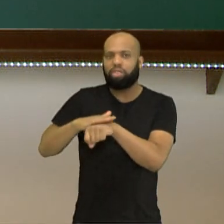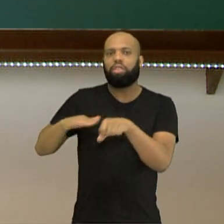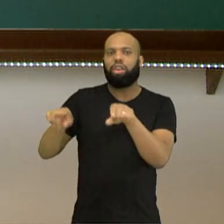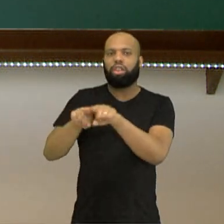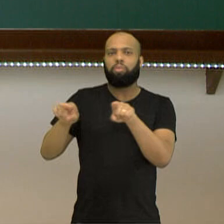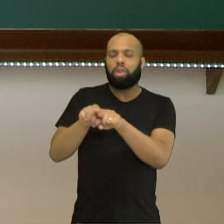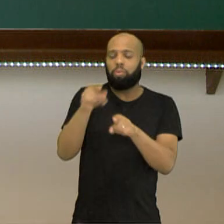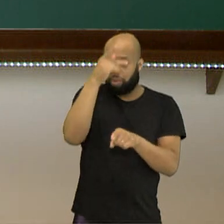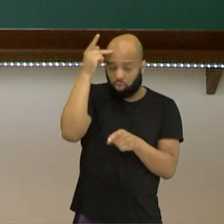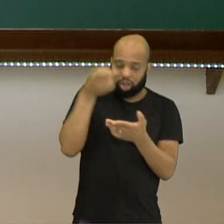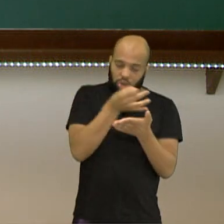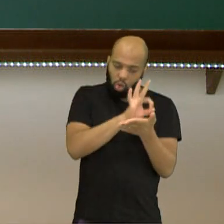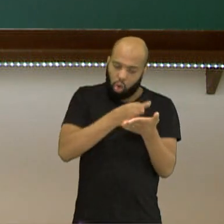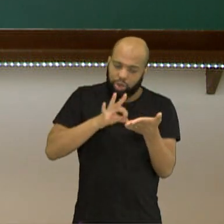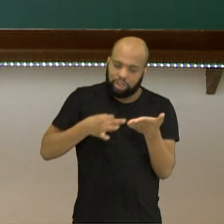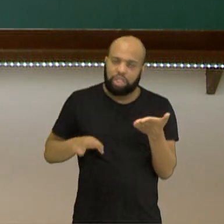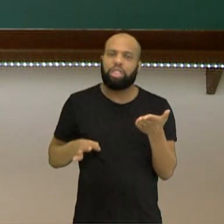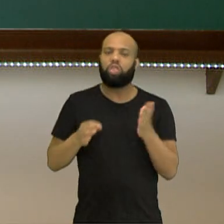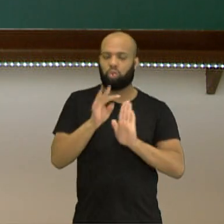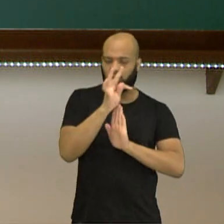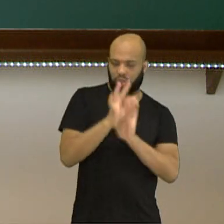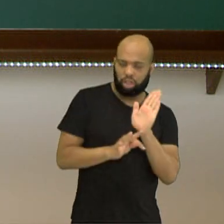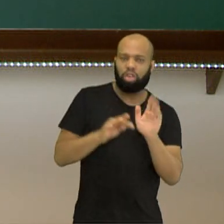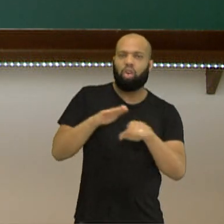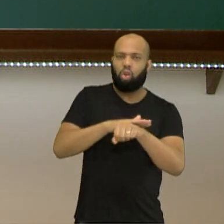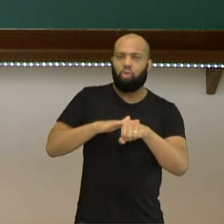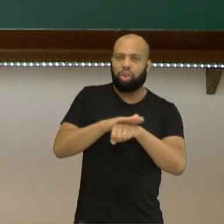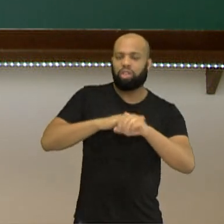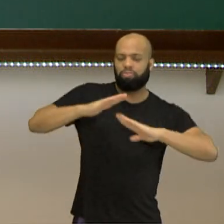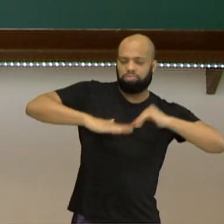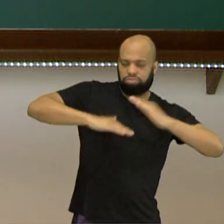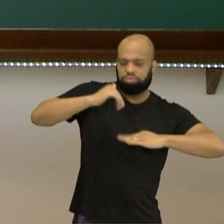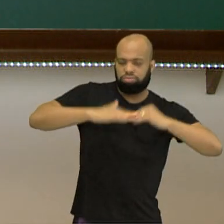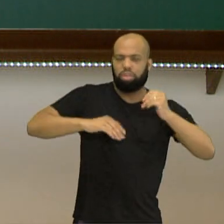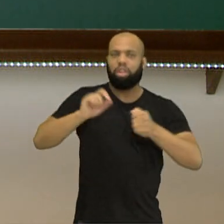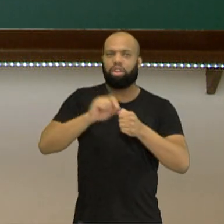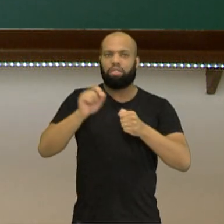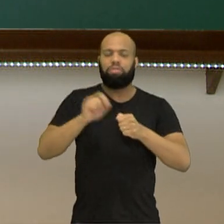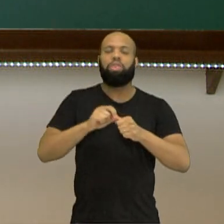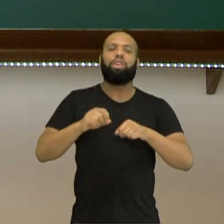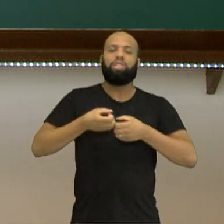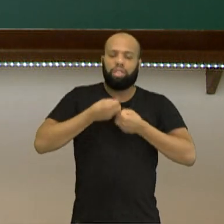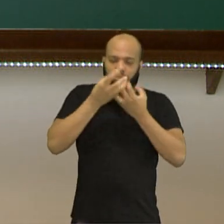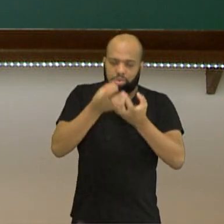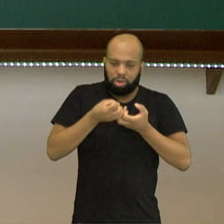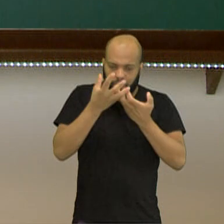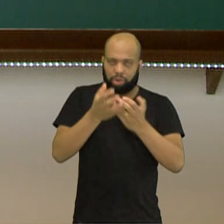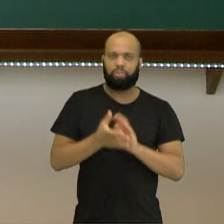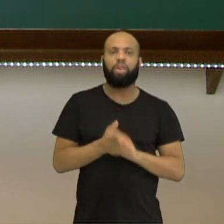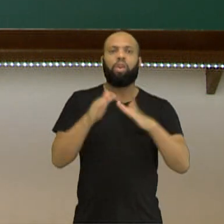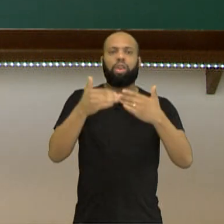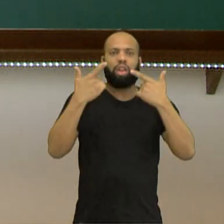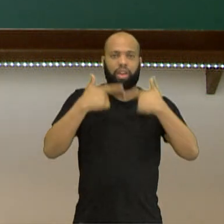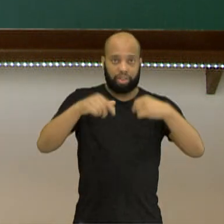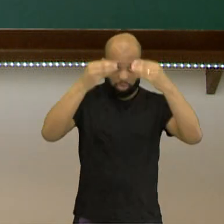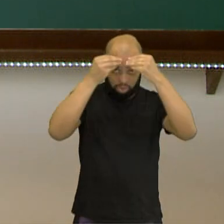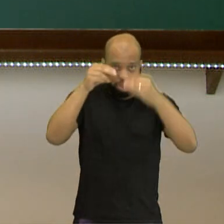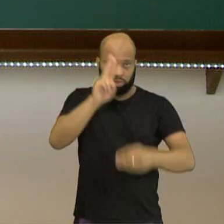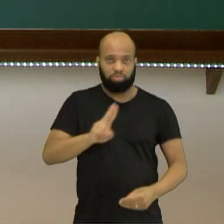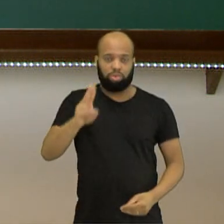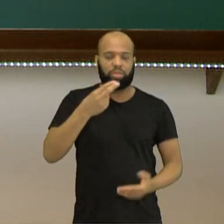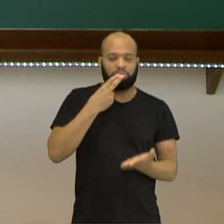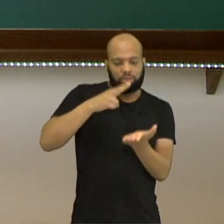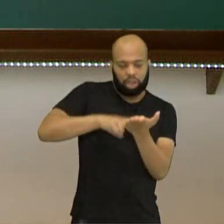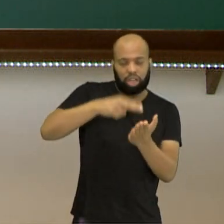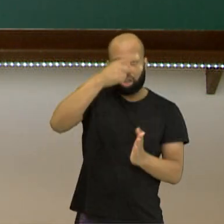editor. Vamos conversar com esse jornalista, com o produtor da matéria. A linguagem utilizada nas cartas